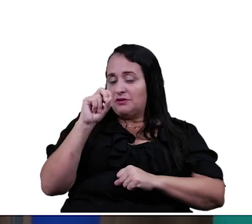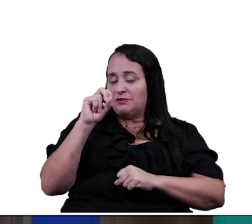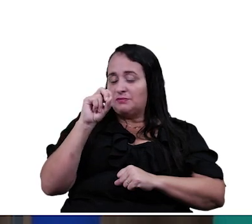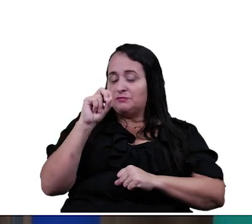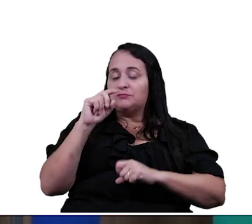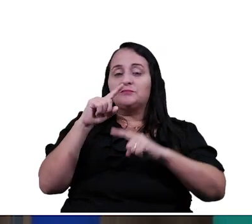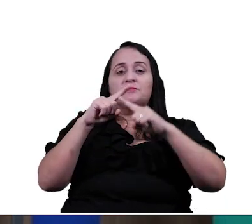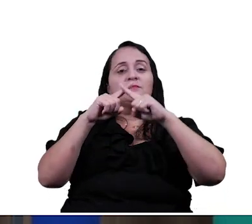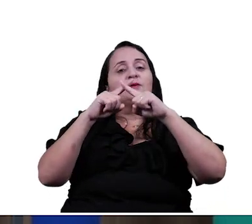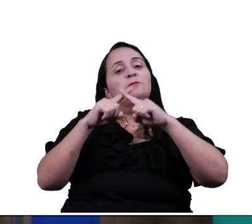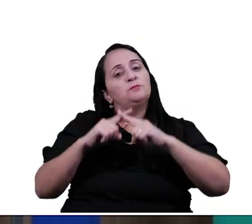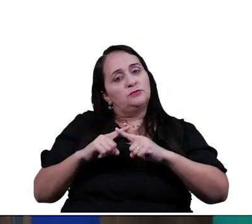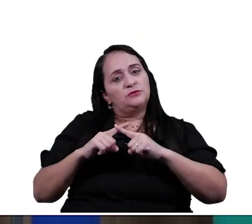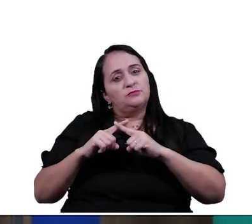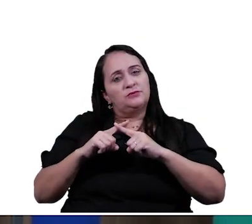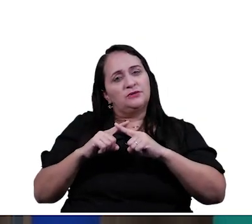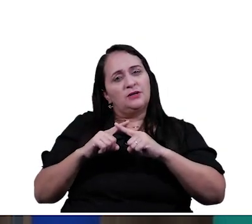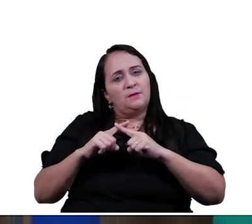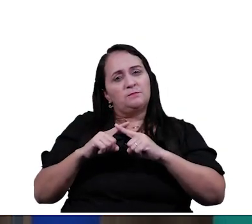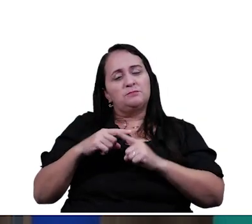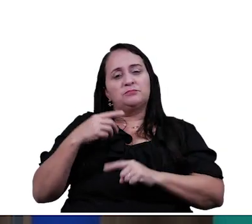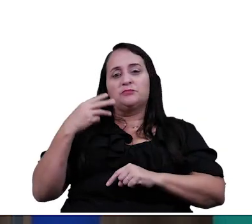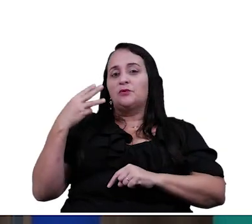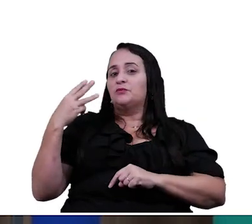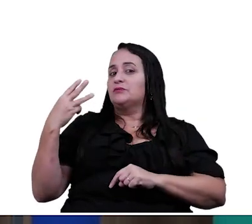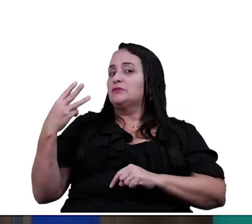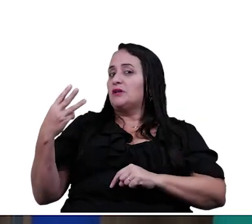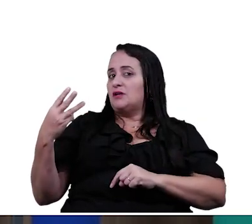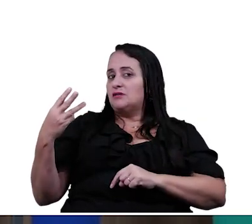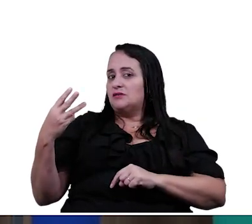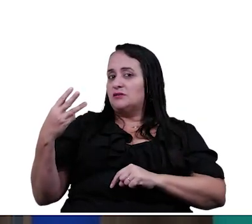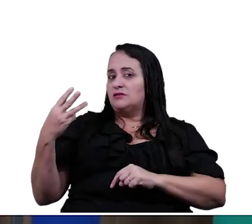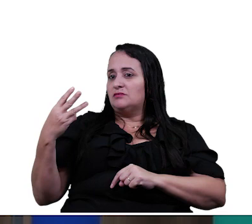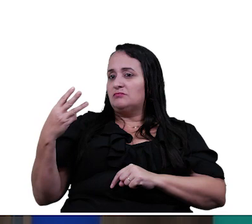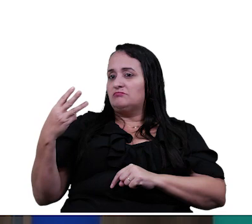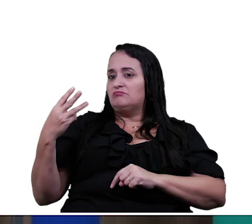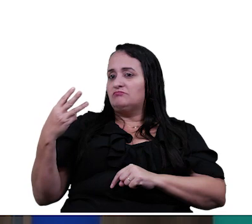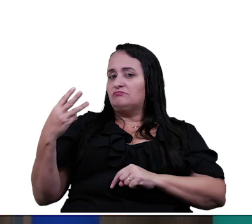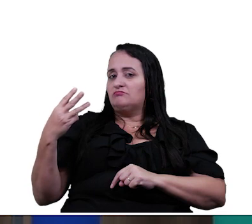8,50, e multiplico por 3, ó,